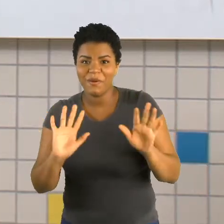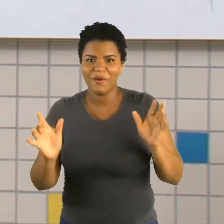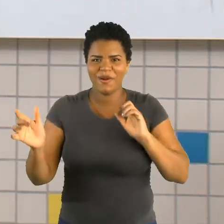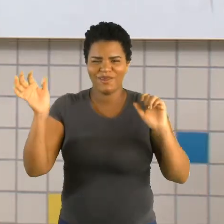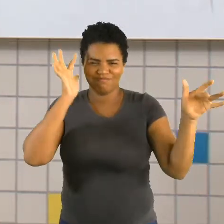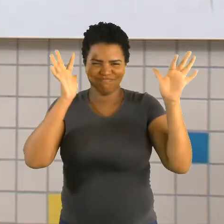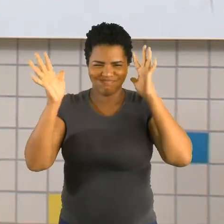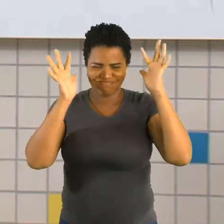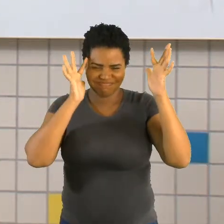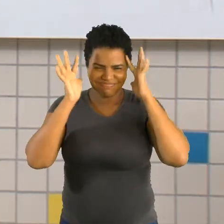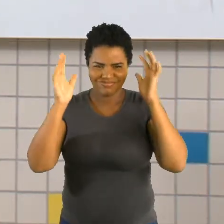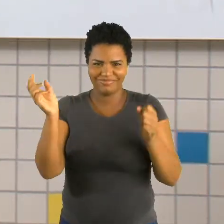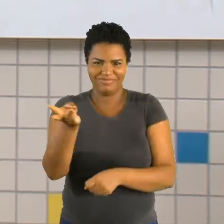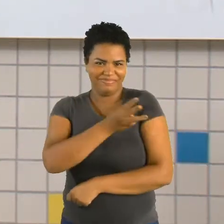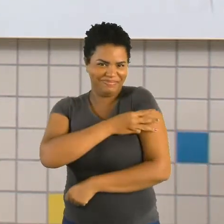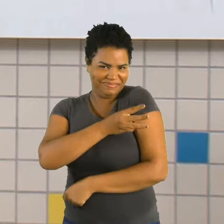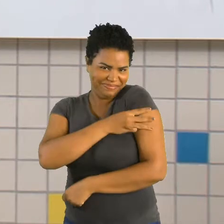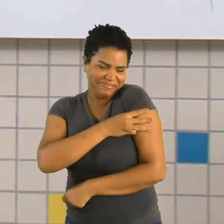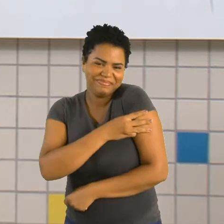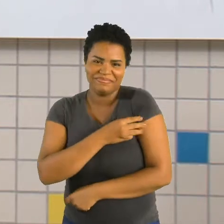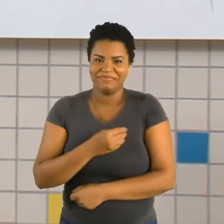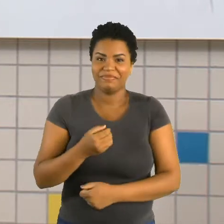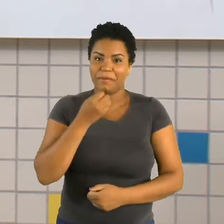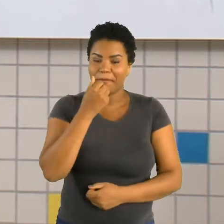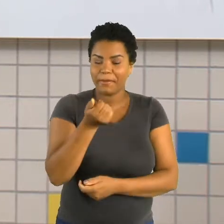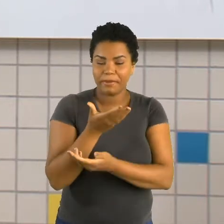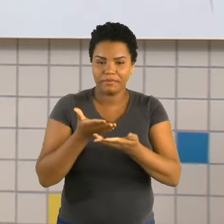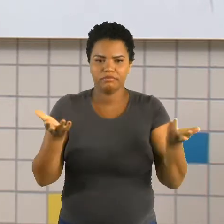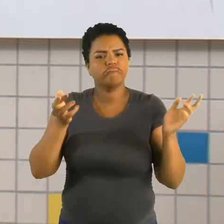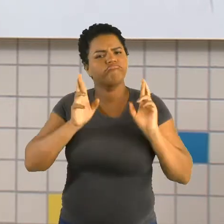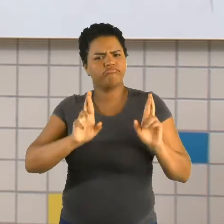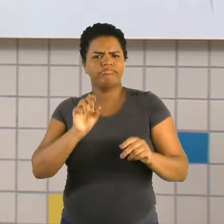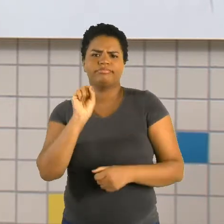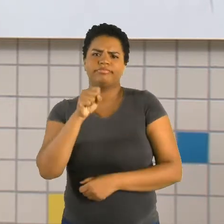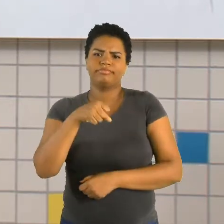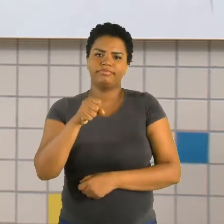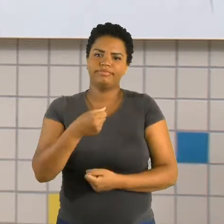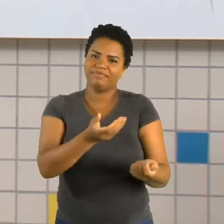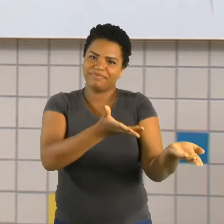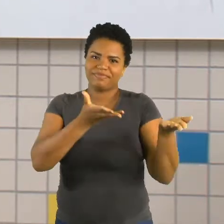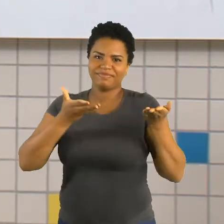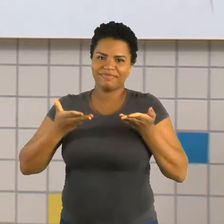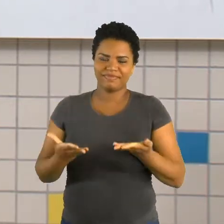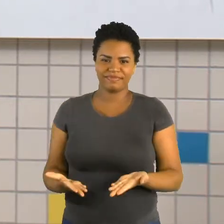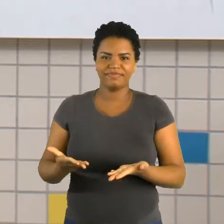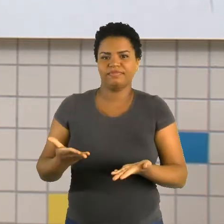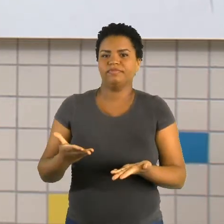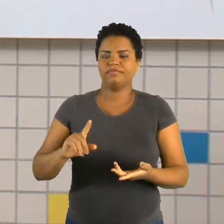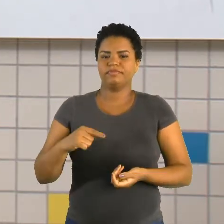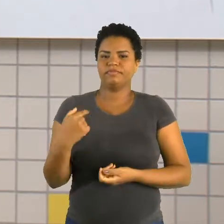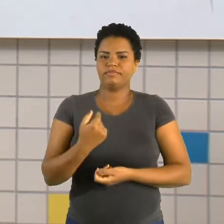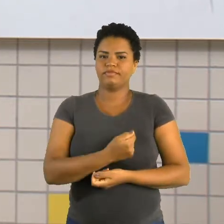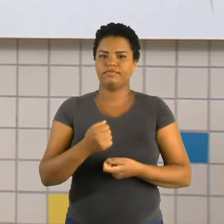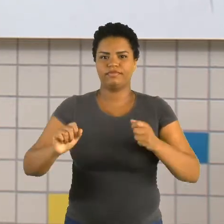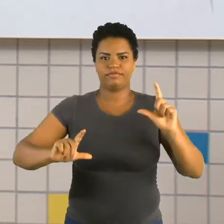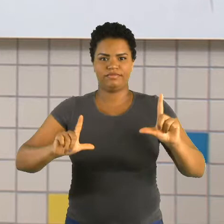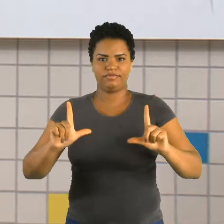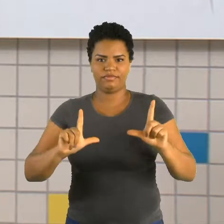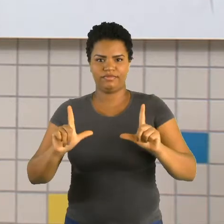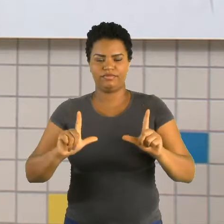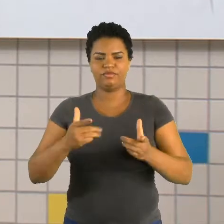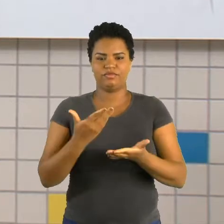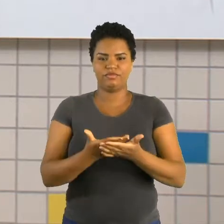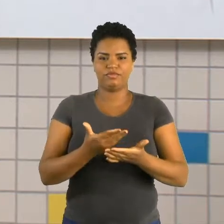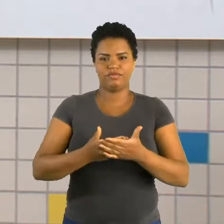brilhantes do terceiro ano, tudo bem com vocês? Espero que sim! Sejam bem-vindos ao nosso canal de estudo